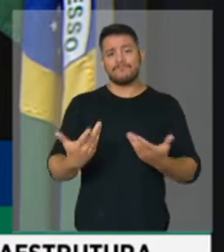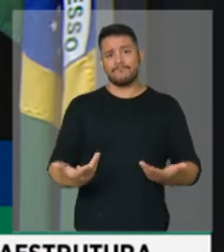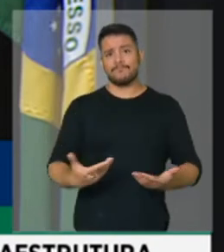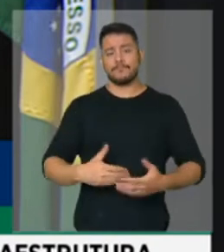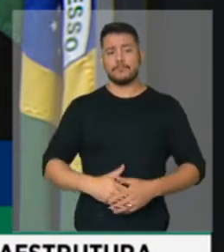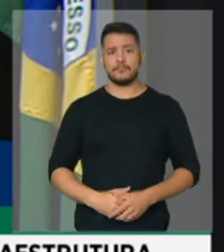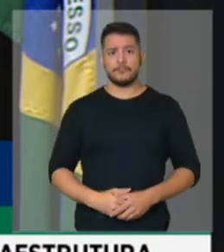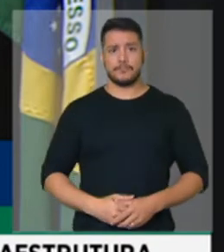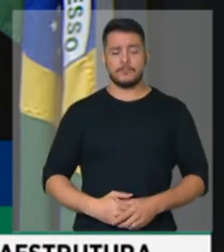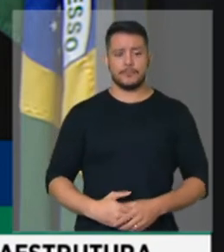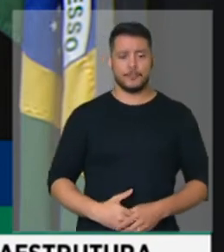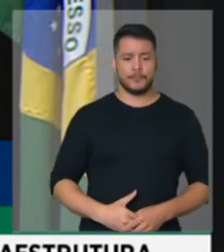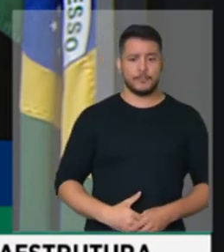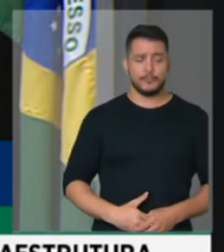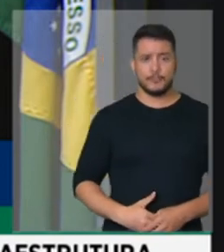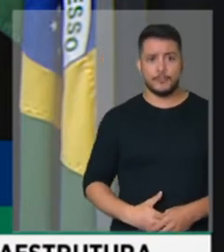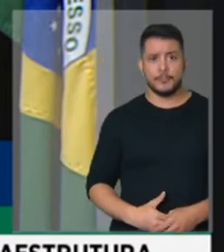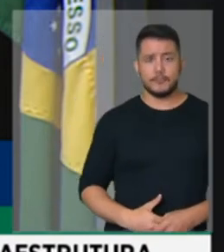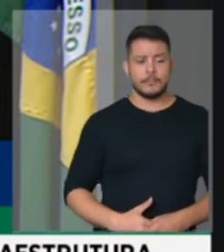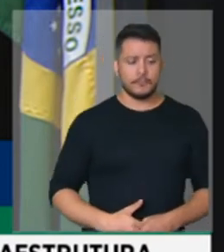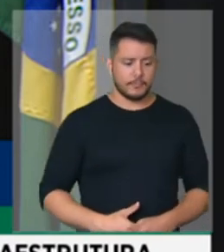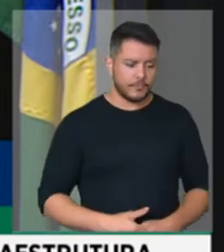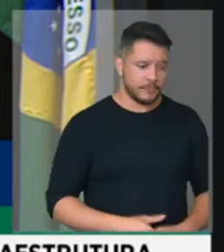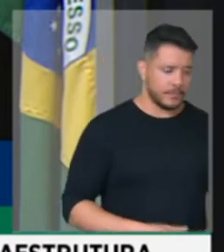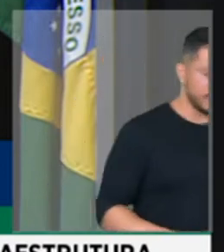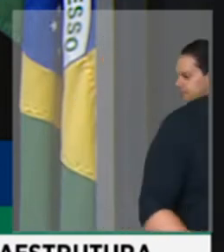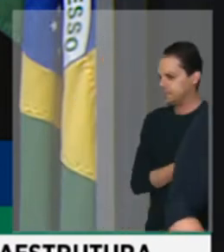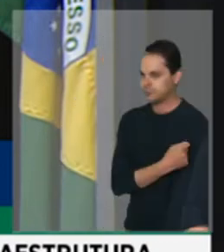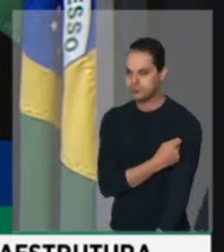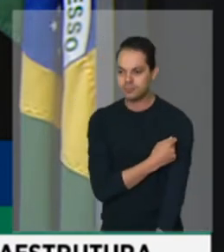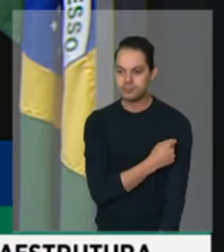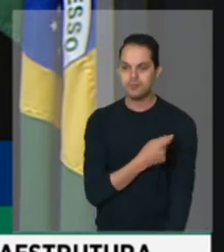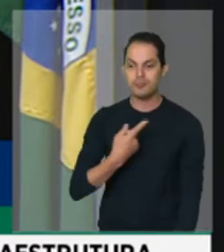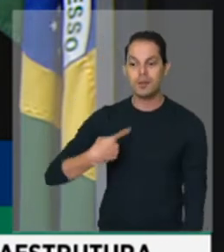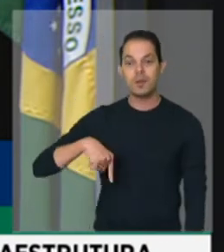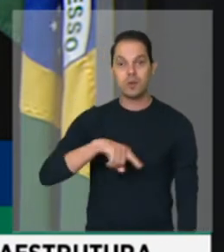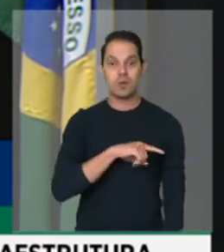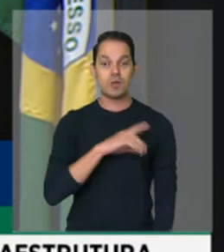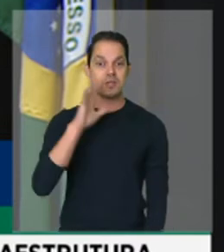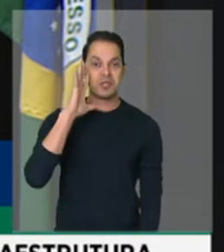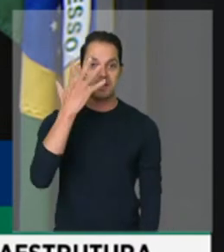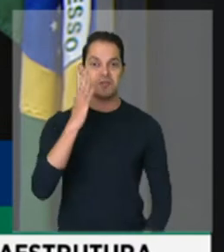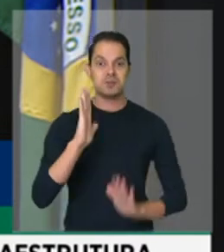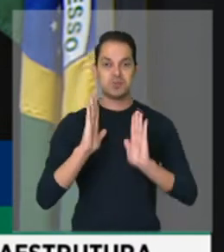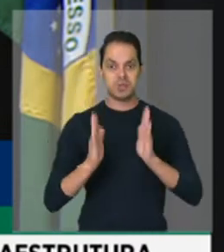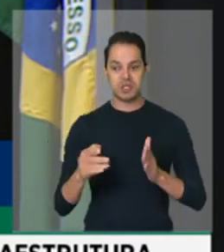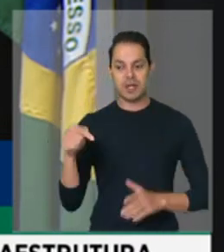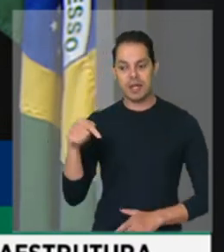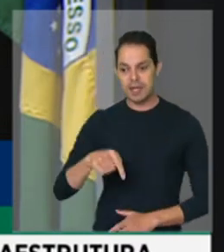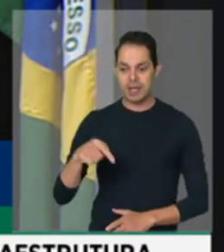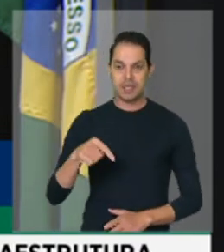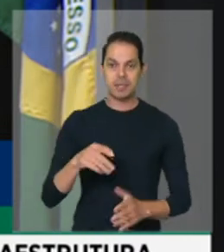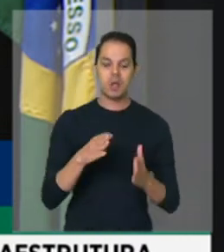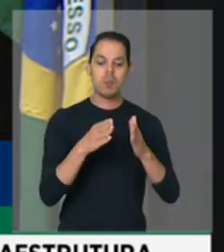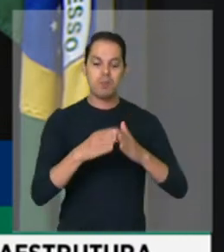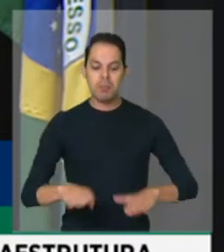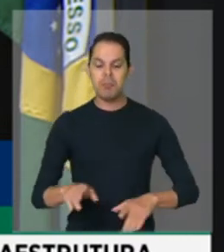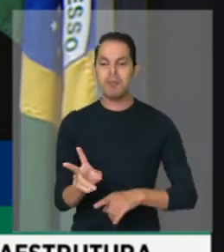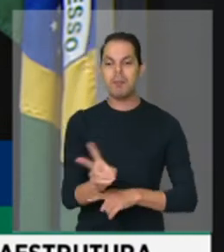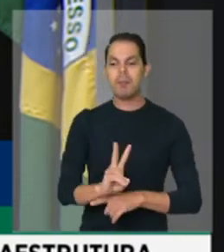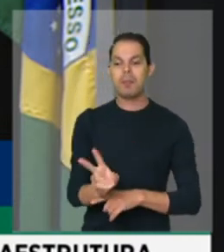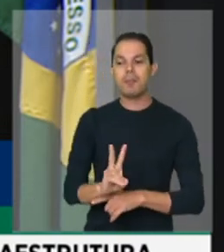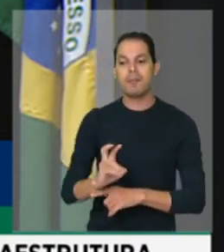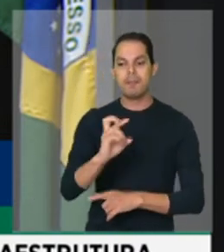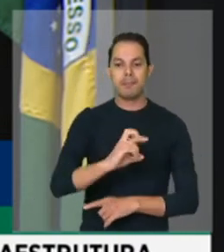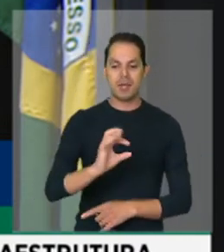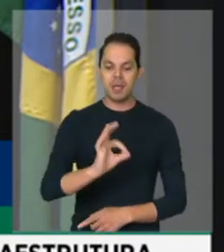a necessária adequação financeira. Nós que aqui estabelecemos uma compensação fiscal, elevando a